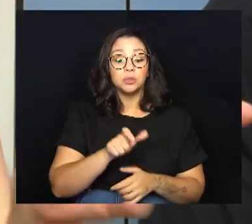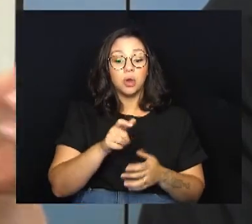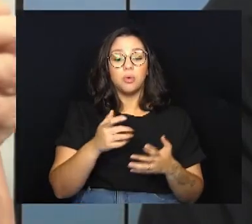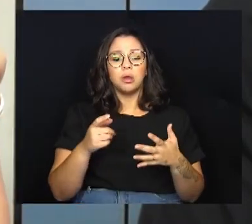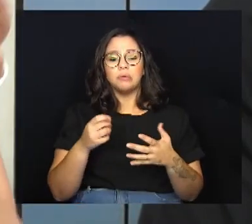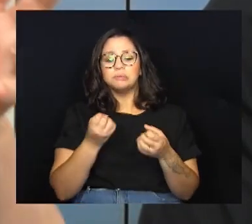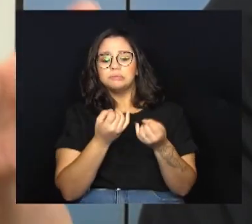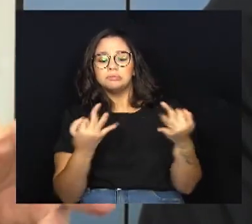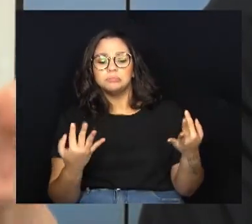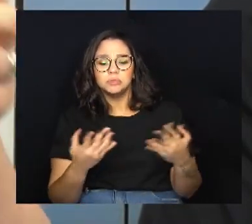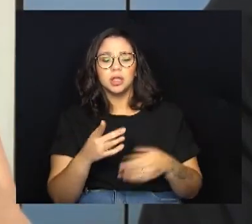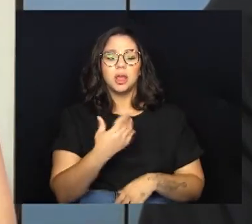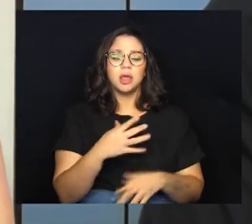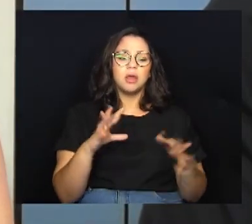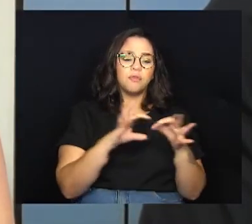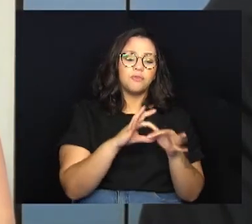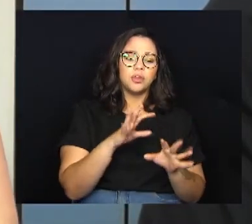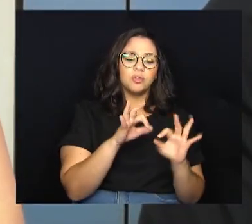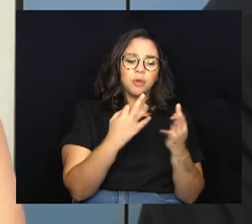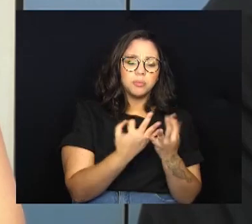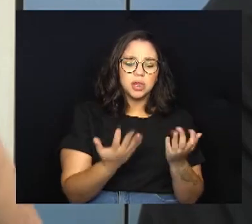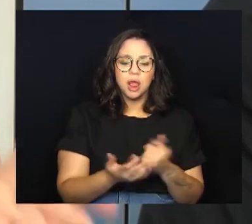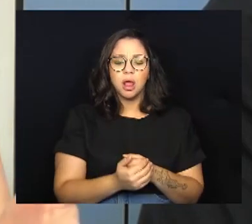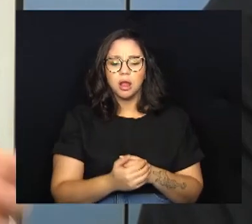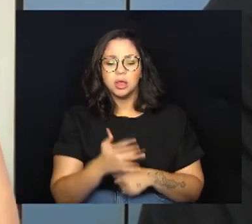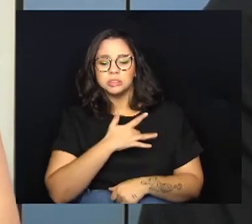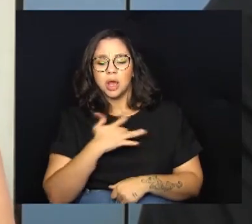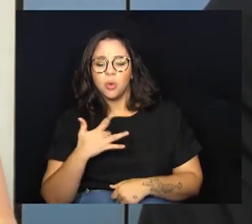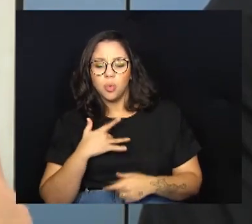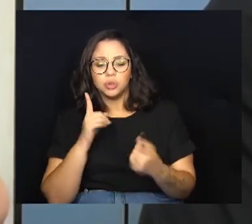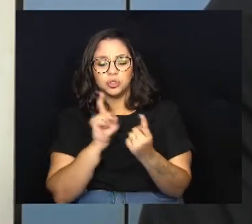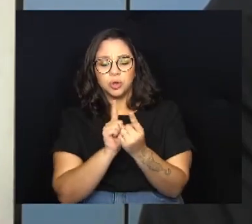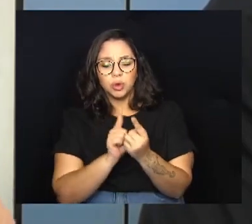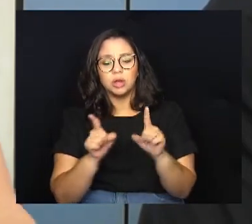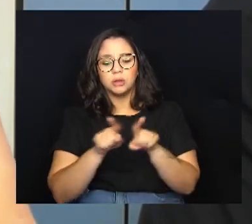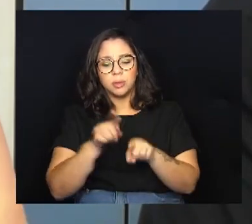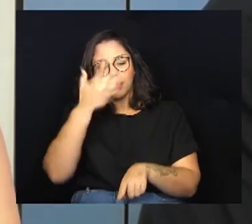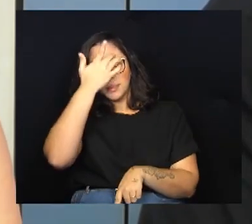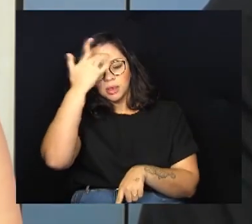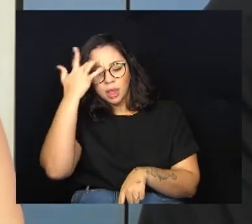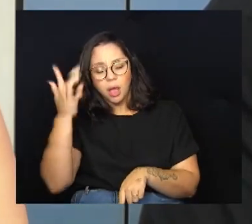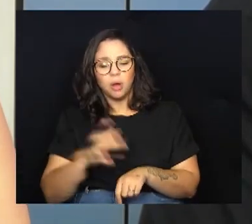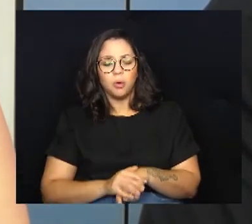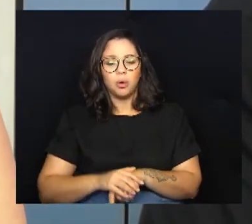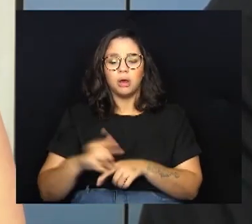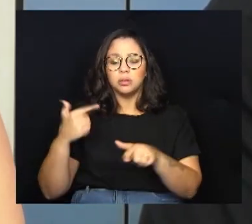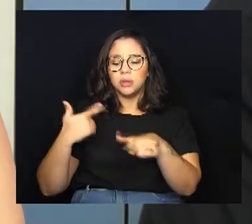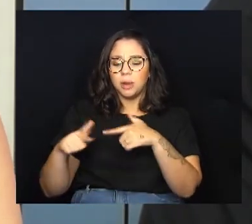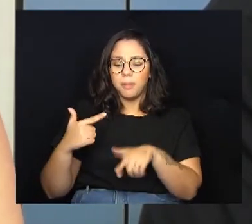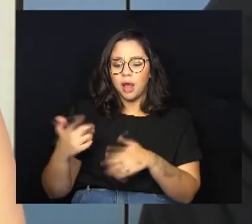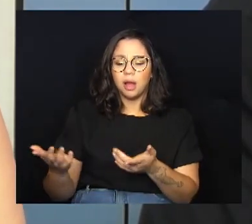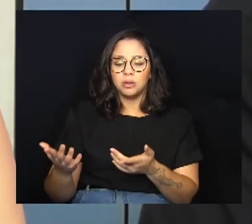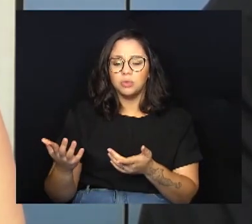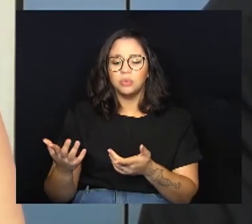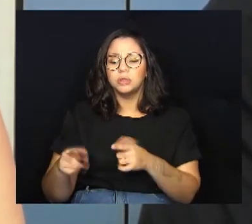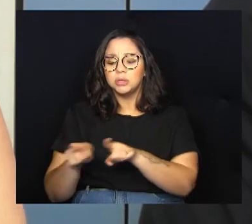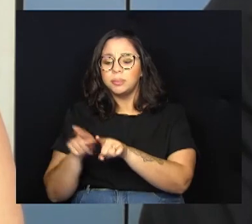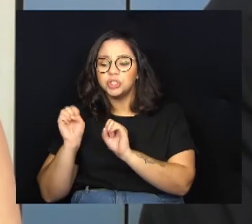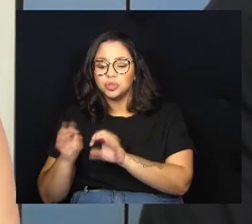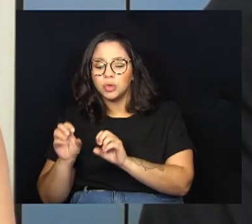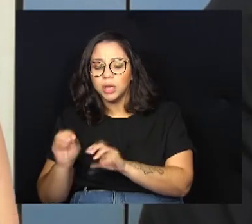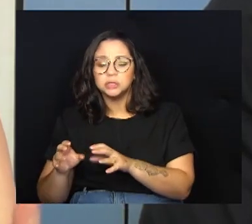temos nenhum usuário da série K, né? K2, K7, K9, ainda não temos nenhum usuário. É uma